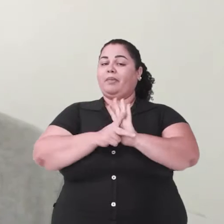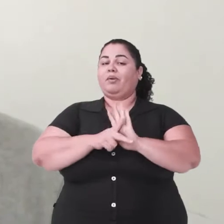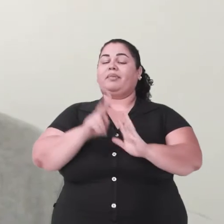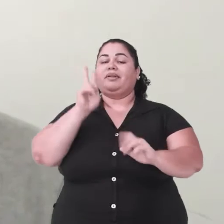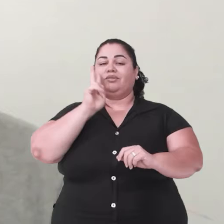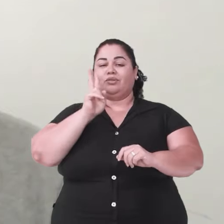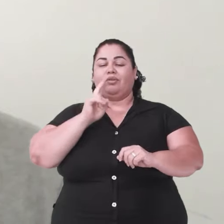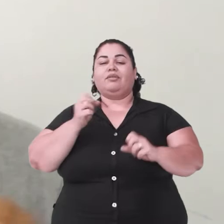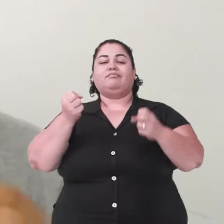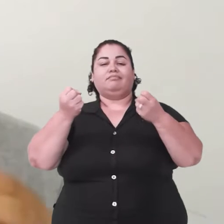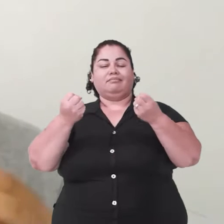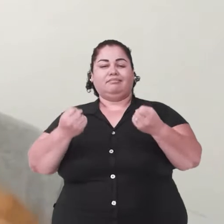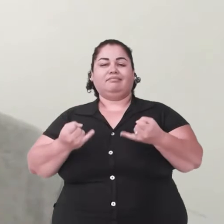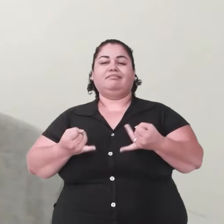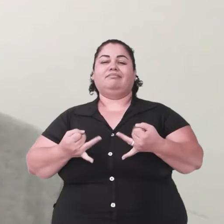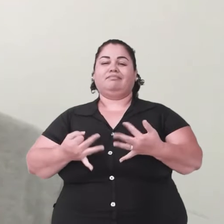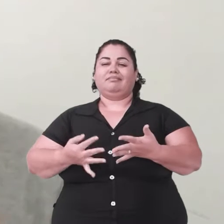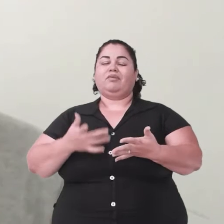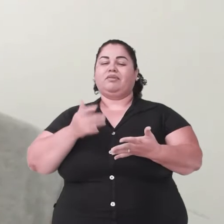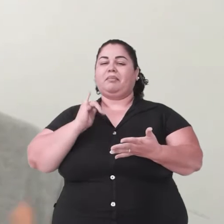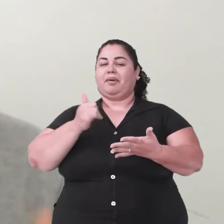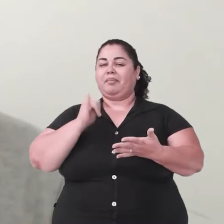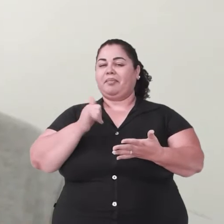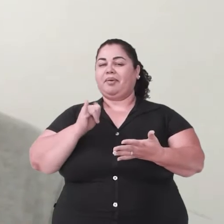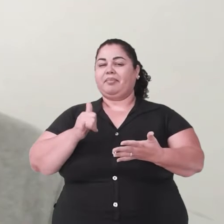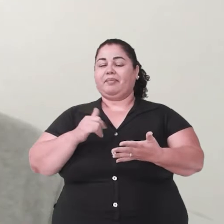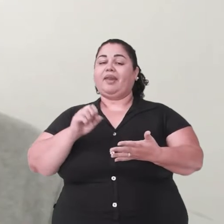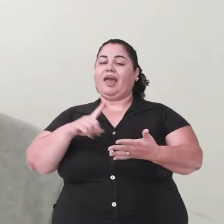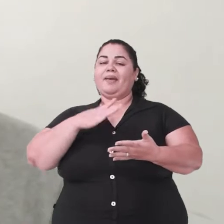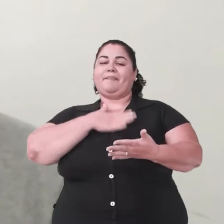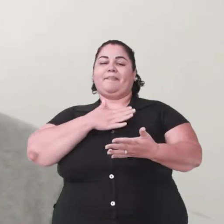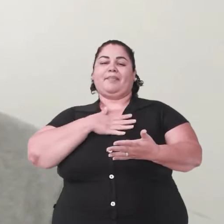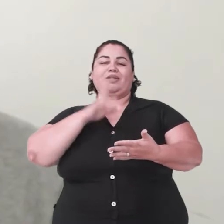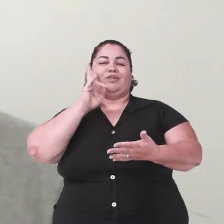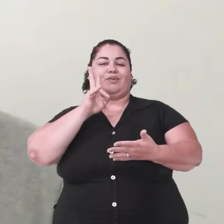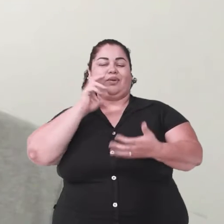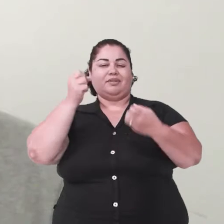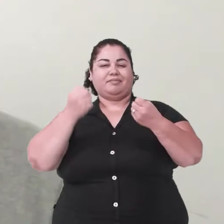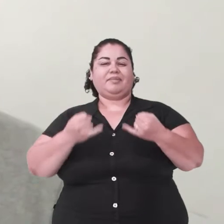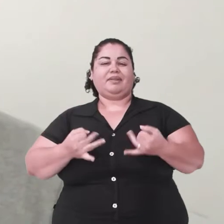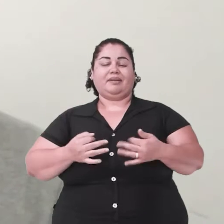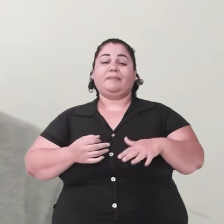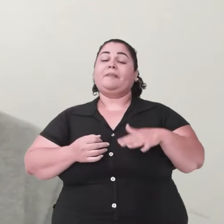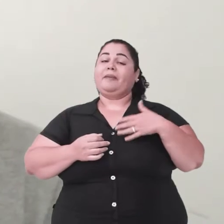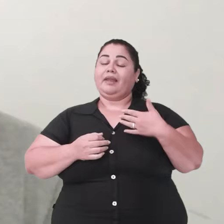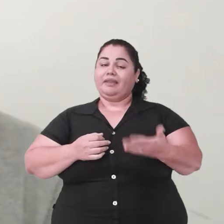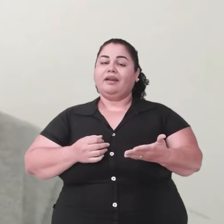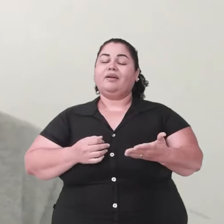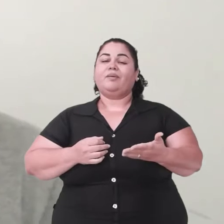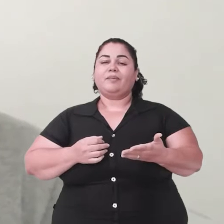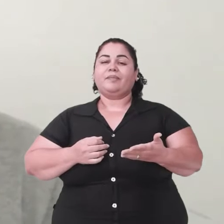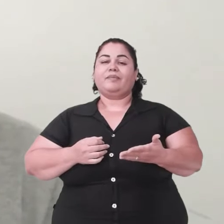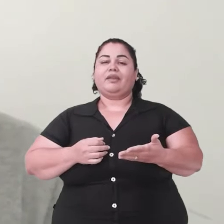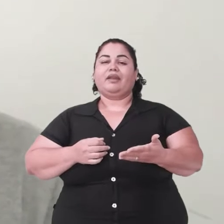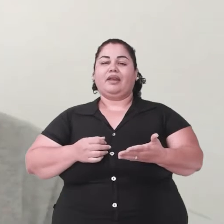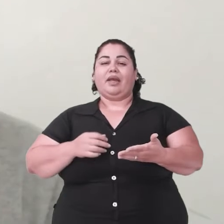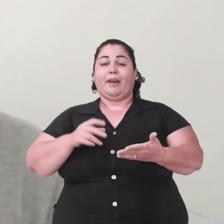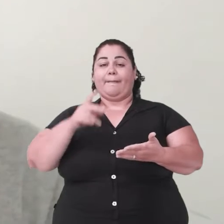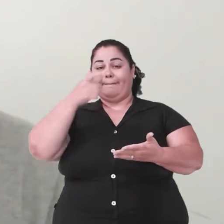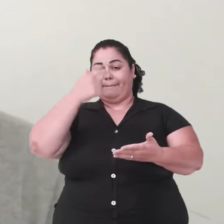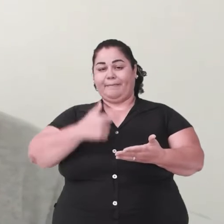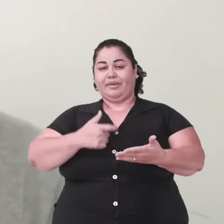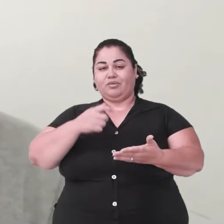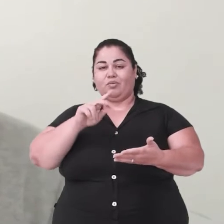e vai dizer, essa é a minha história, né? Então, o